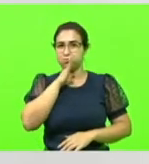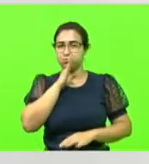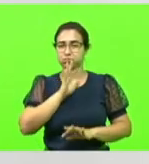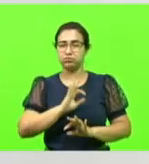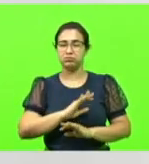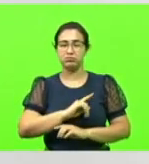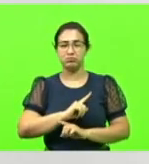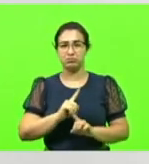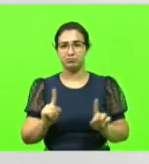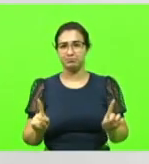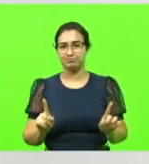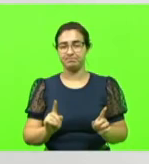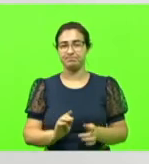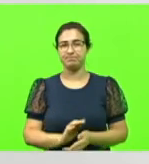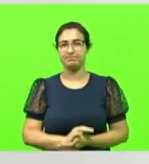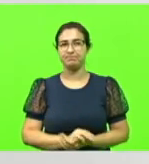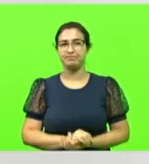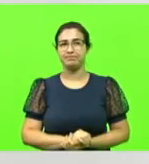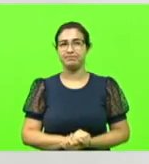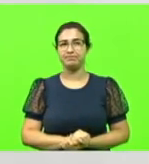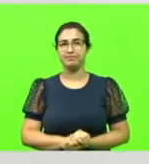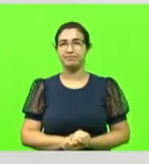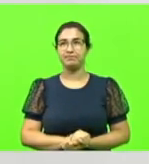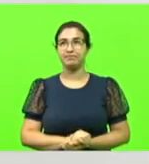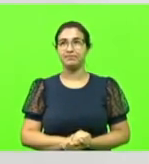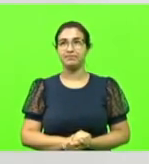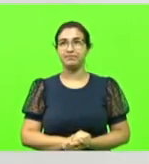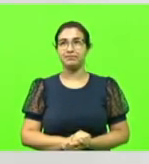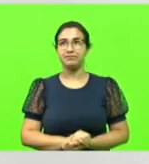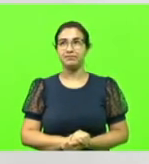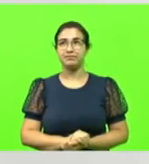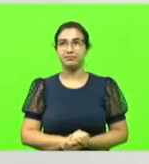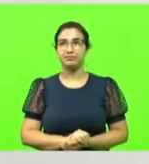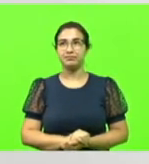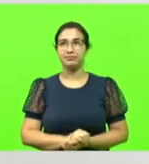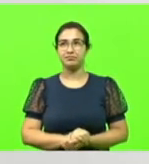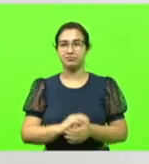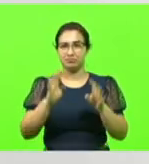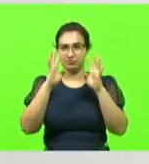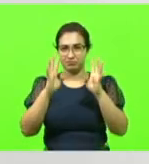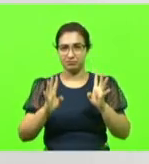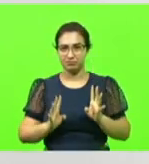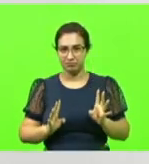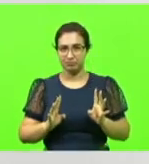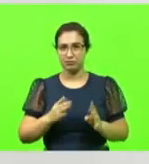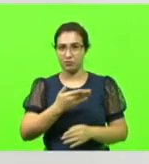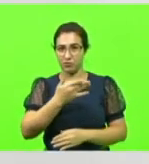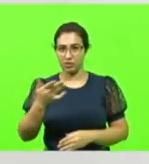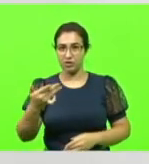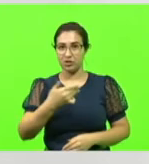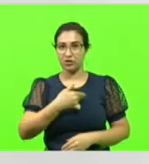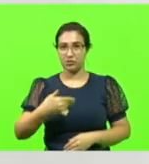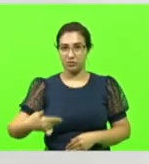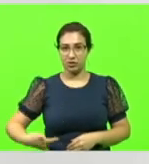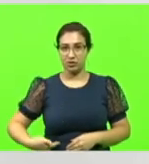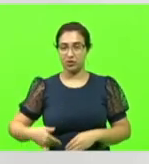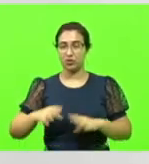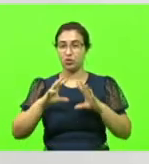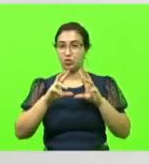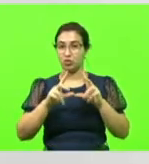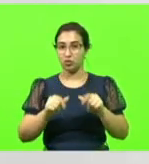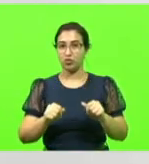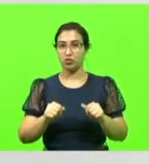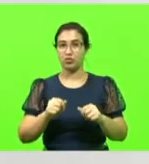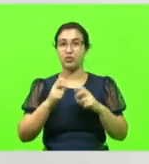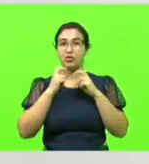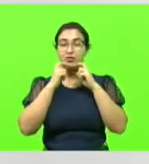Não vou me calar. Está ouvindo aí, ministro Barroso, Alexandre de Moraes? Vocês são uma vergonha.